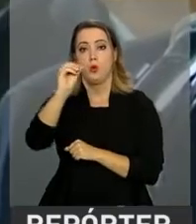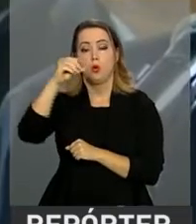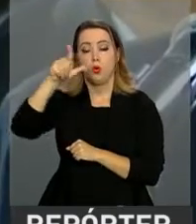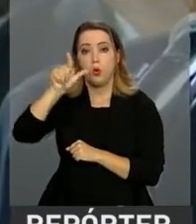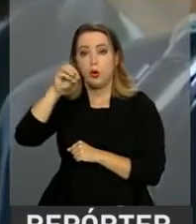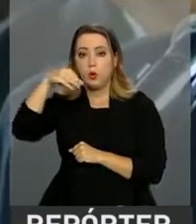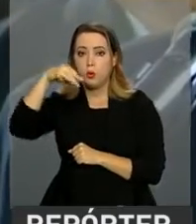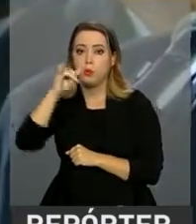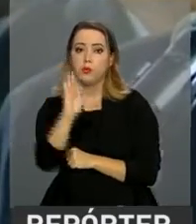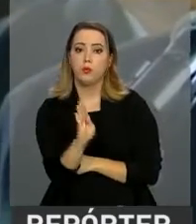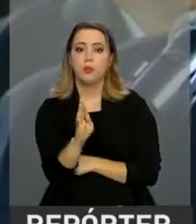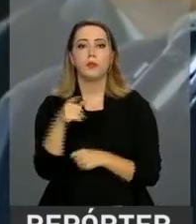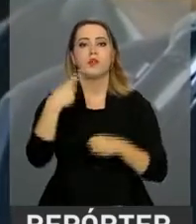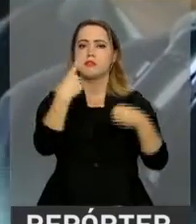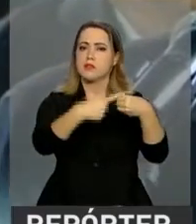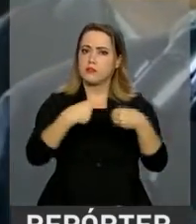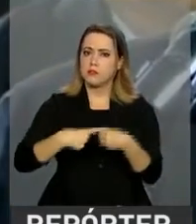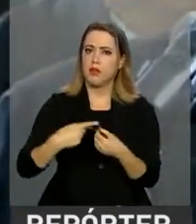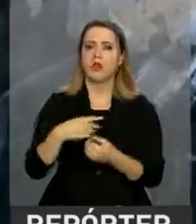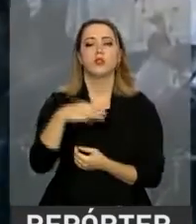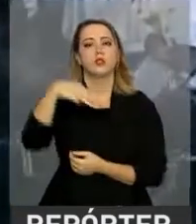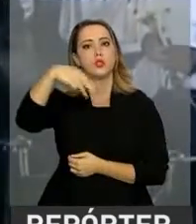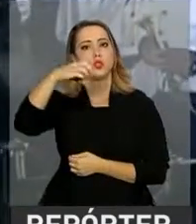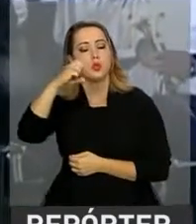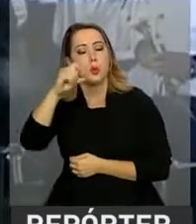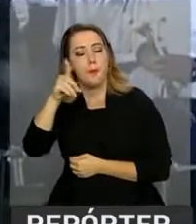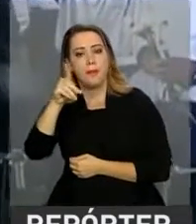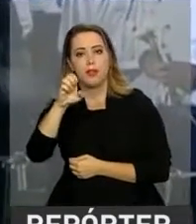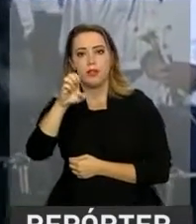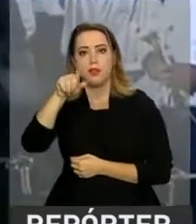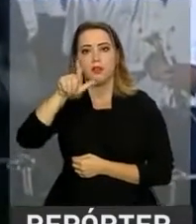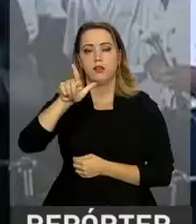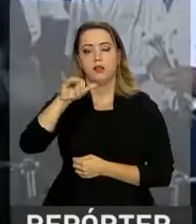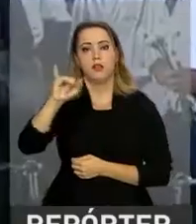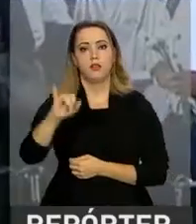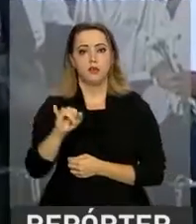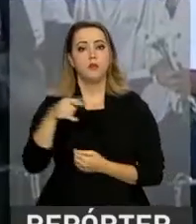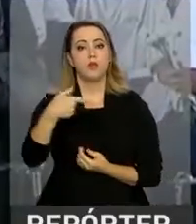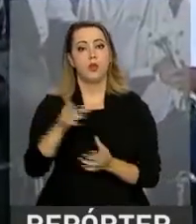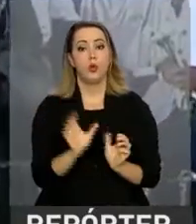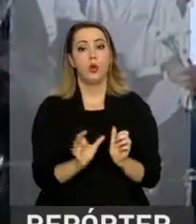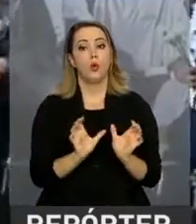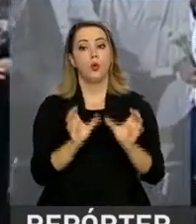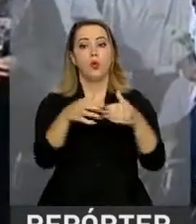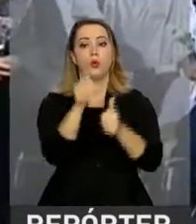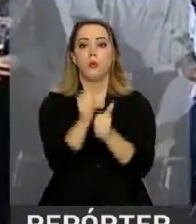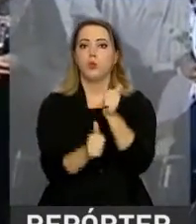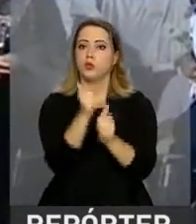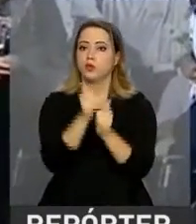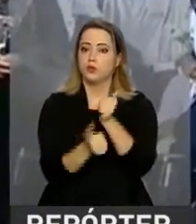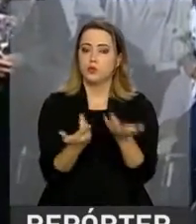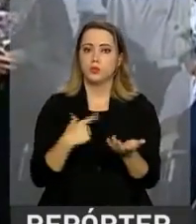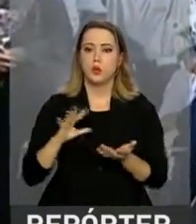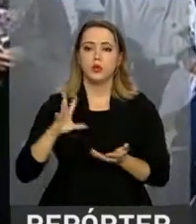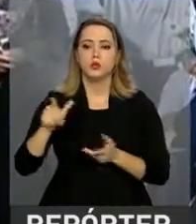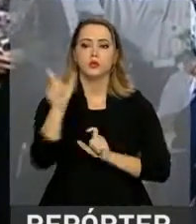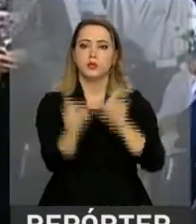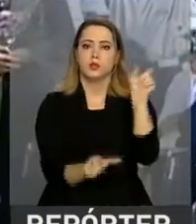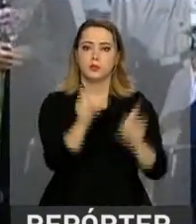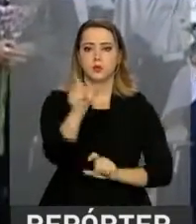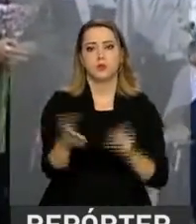Muchas gracias, Medellín. Esse Atlético Nacional. Muchas gracias a toda la gente que aquí